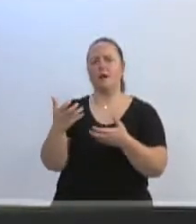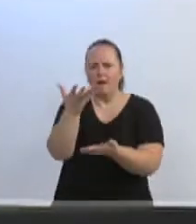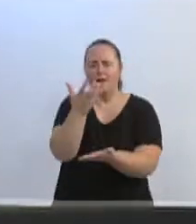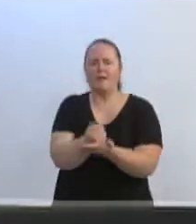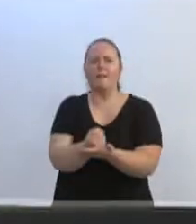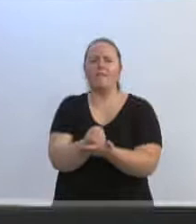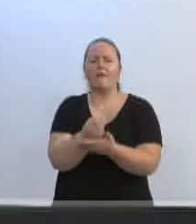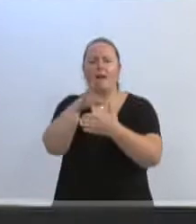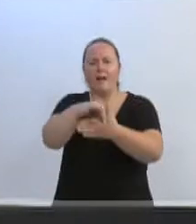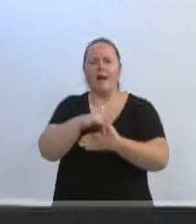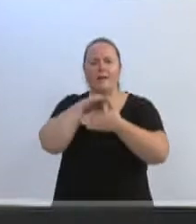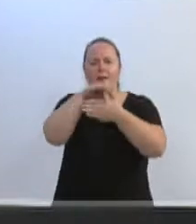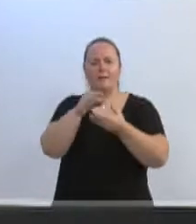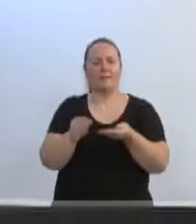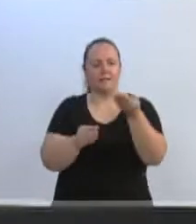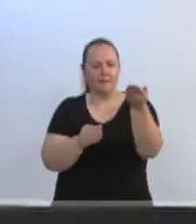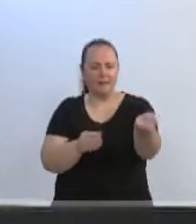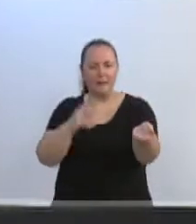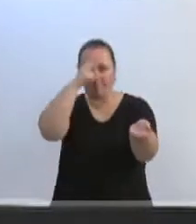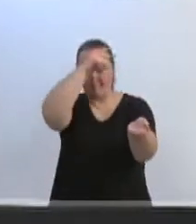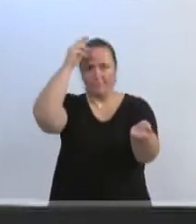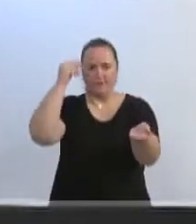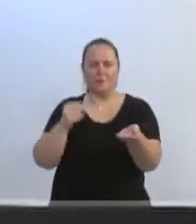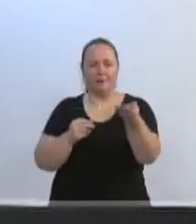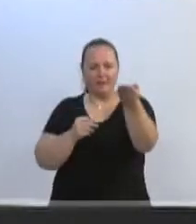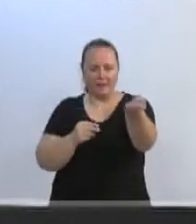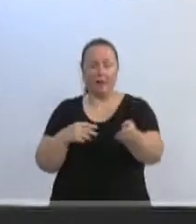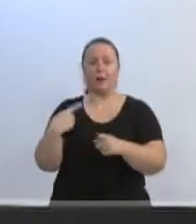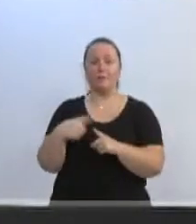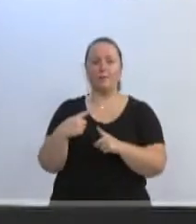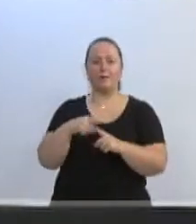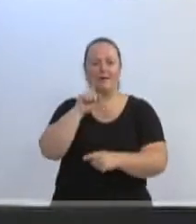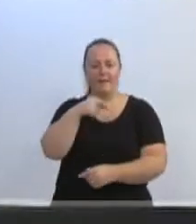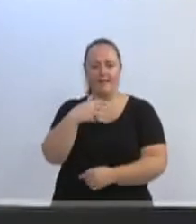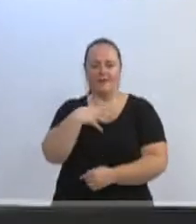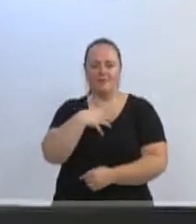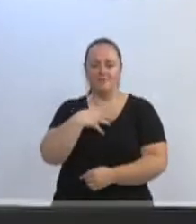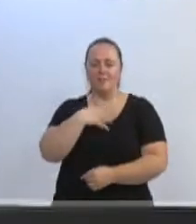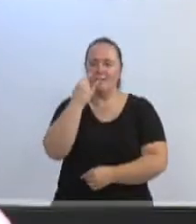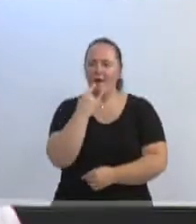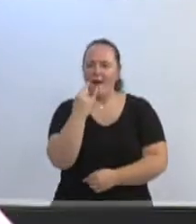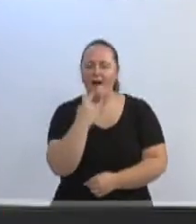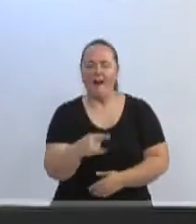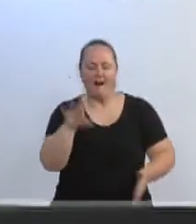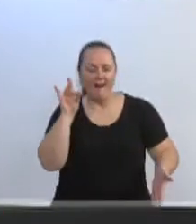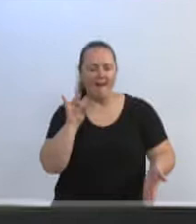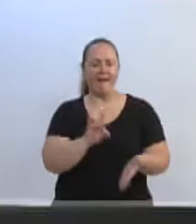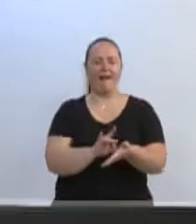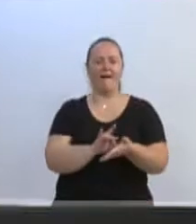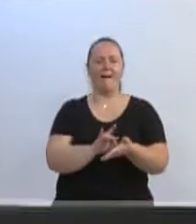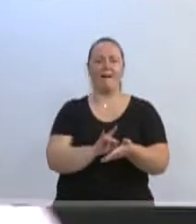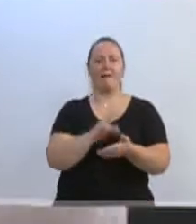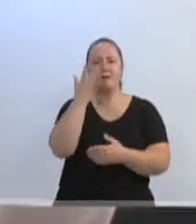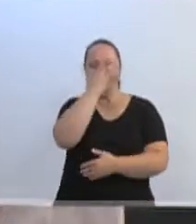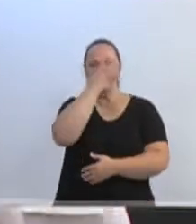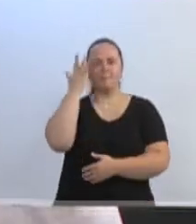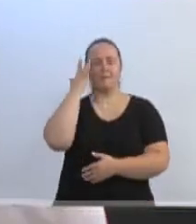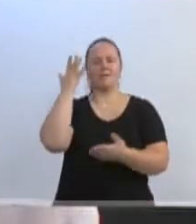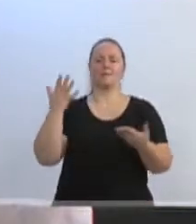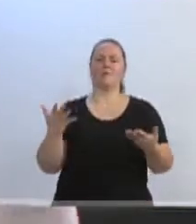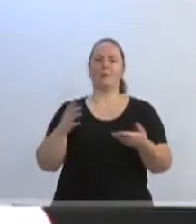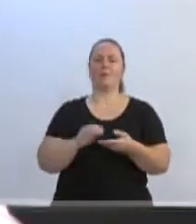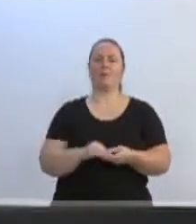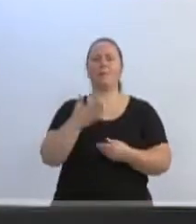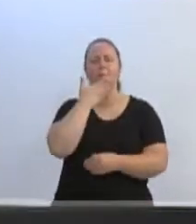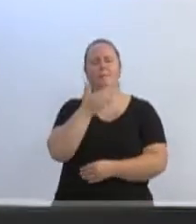para o líder do governo via executivo também, porque esta é a forma inteligente de atrair, sim, o usuário do ônibus. É isso, é